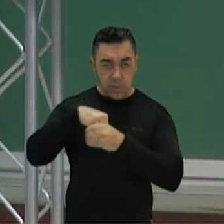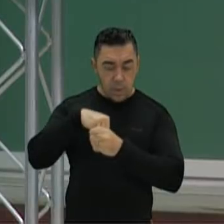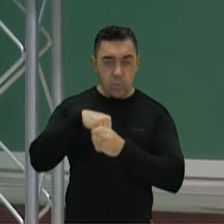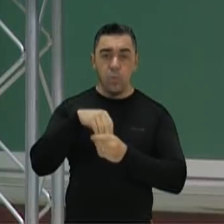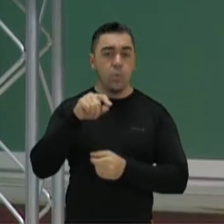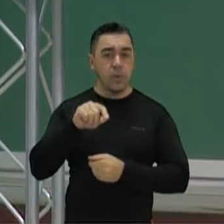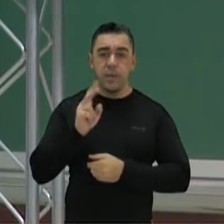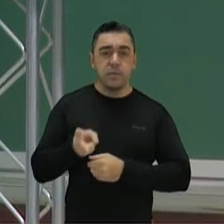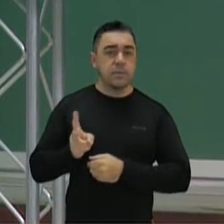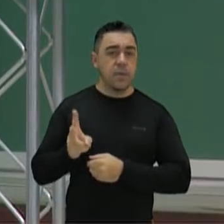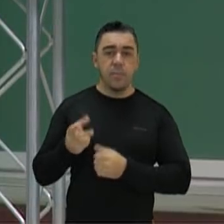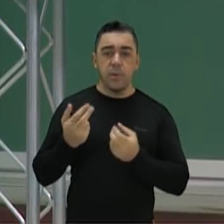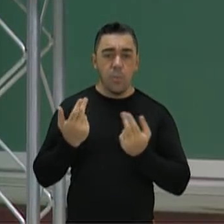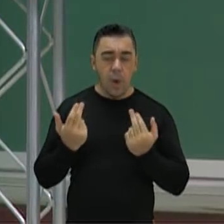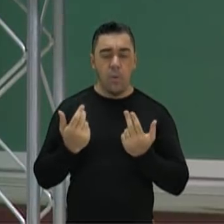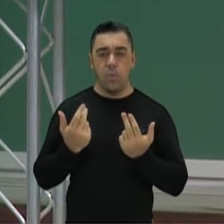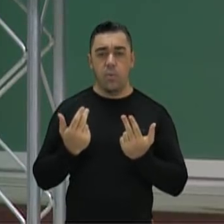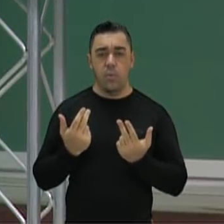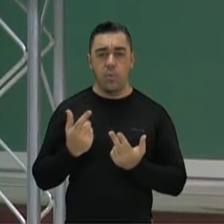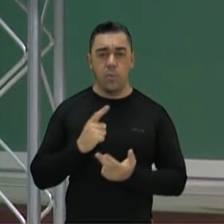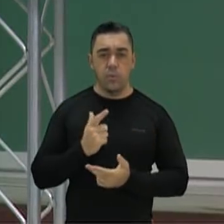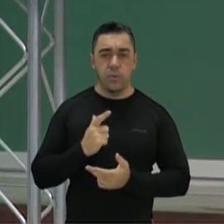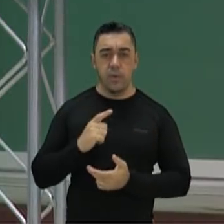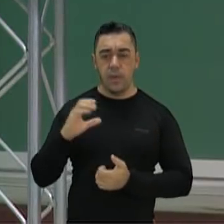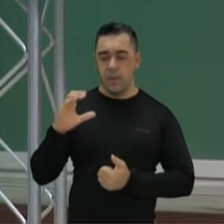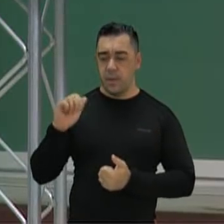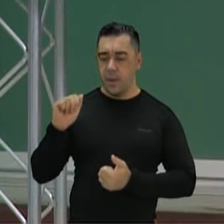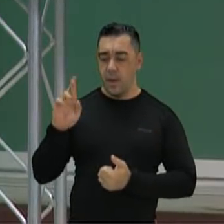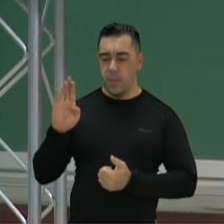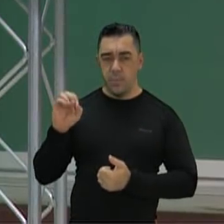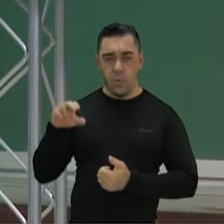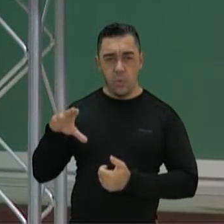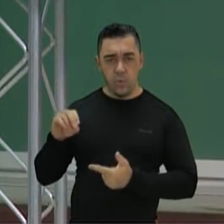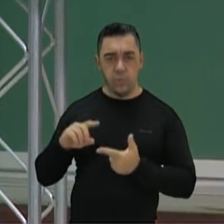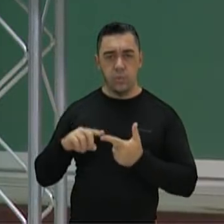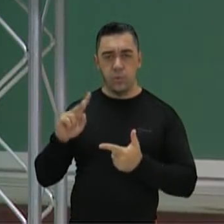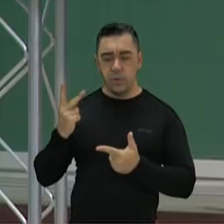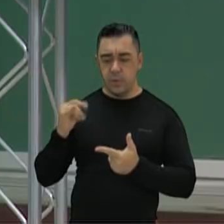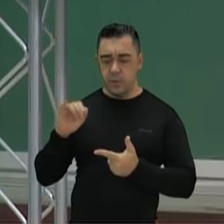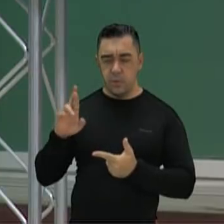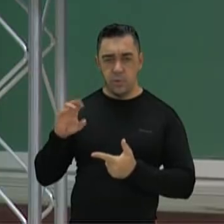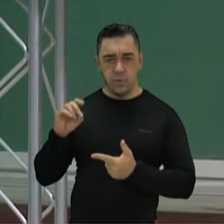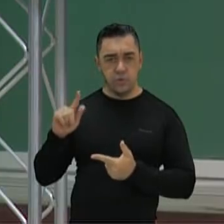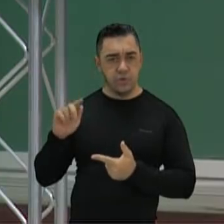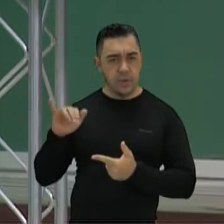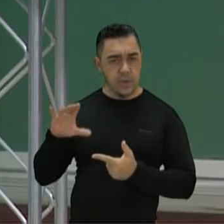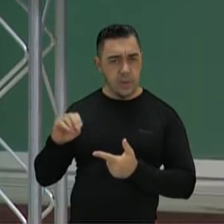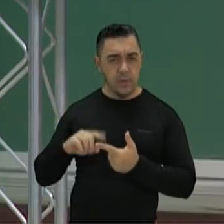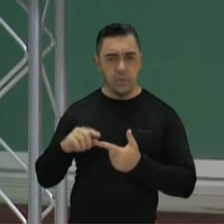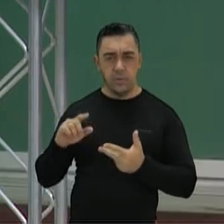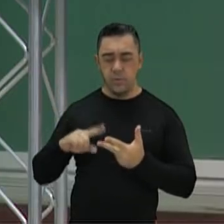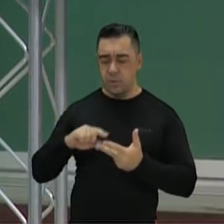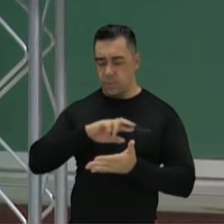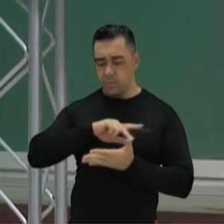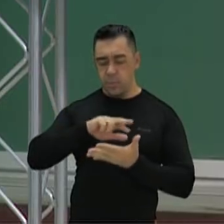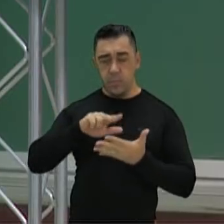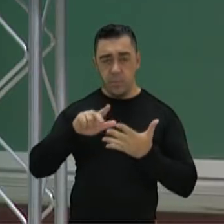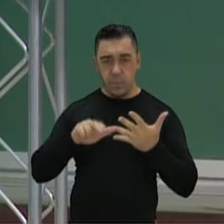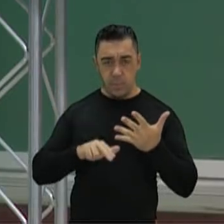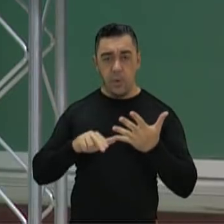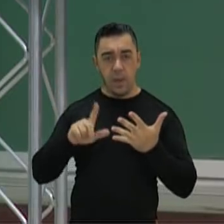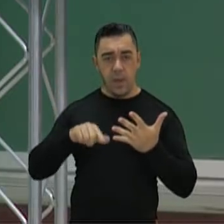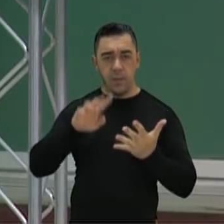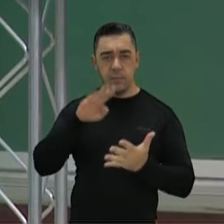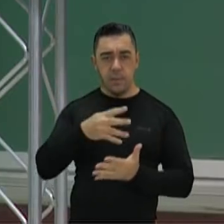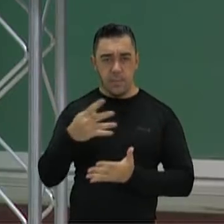são sempre os mesmos. Lembra lá? O carbono, o nitrogênio, o oxigênio, o hidrogênio, o fósforo, o enxofre. E que